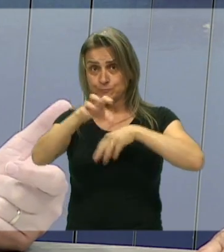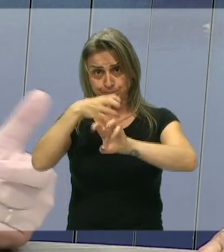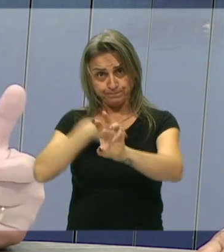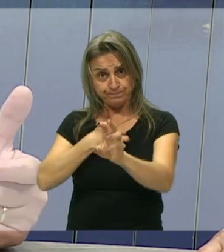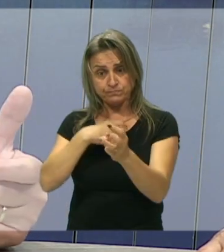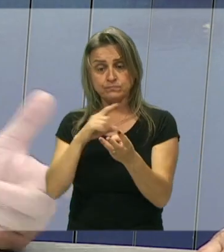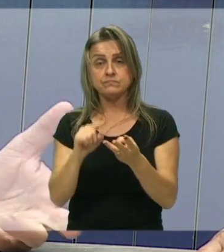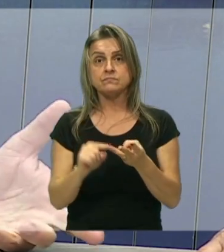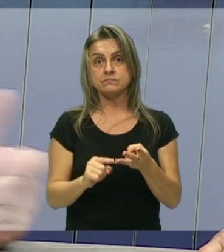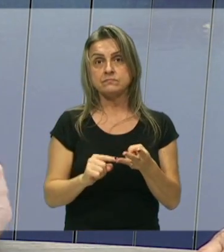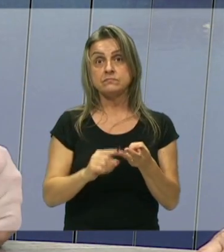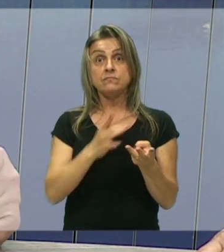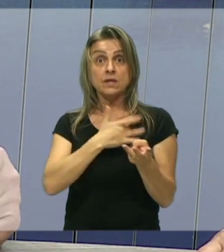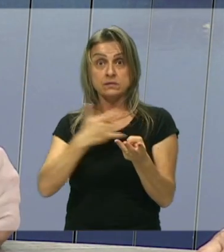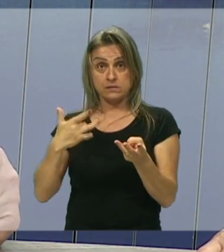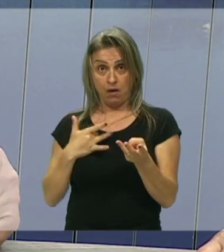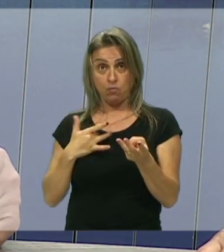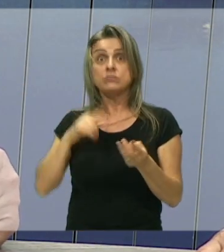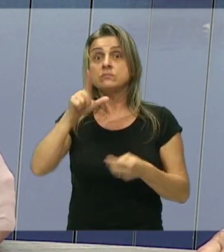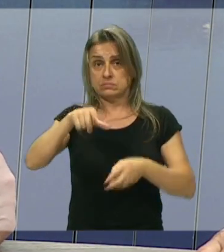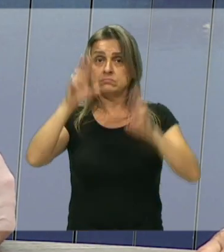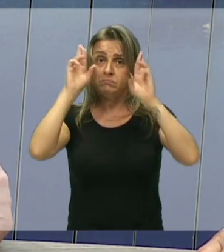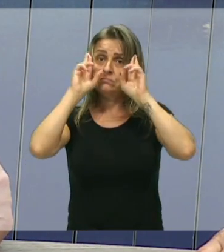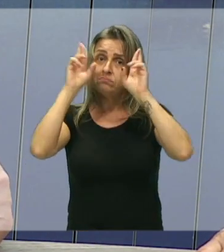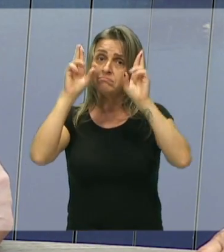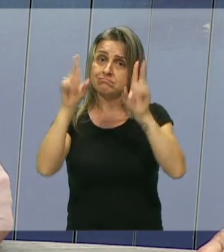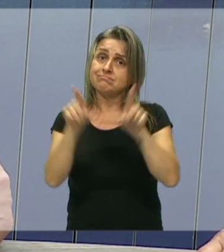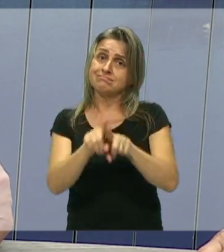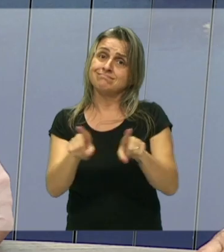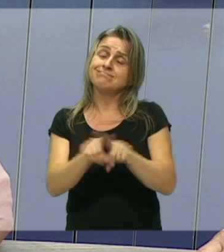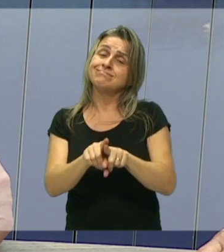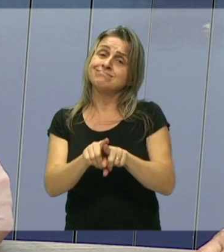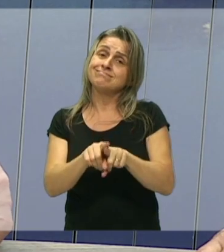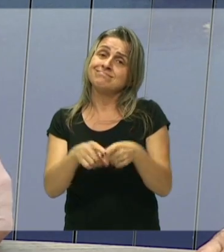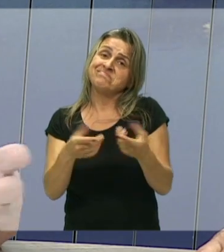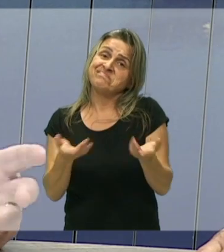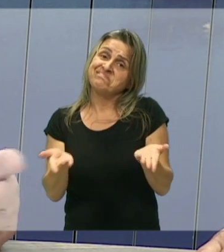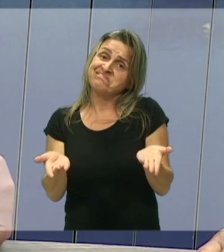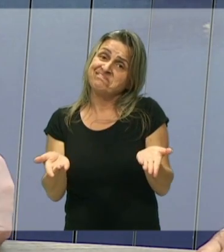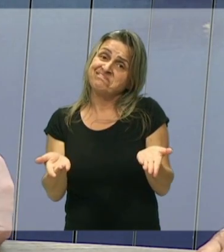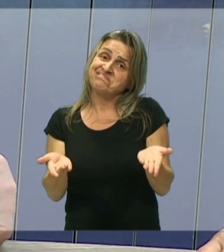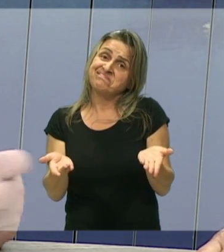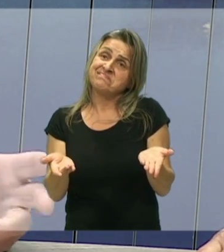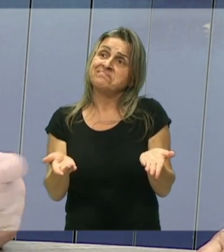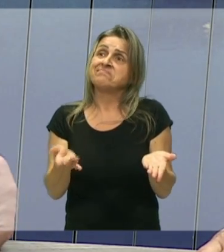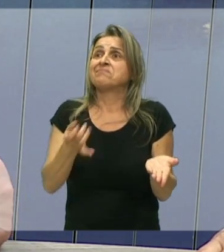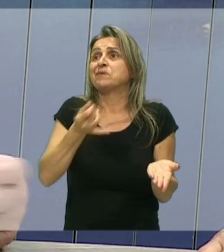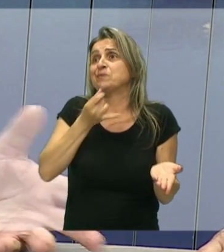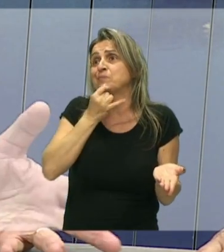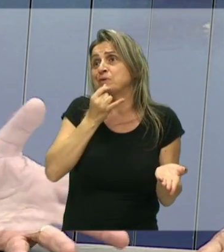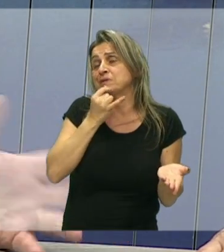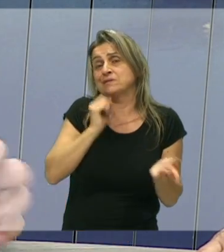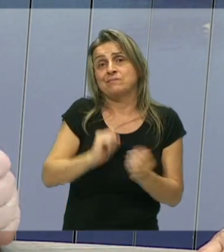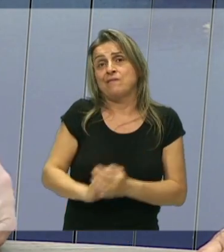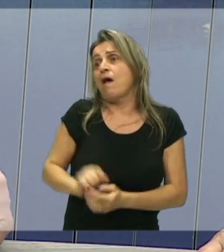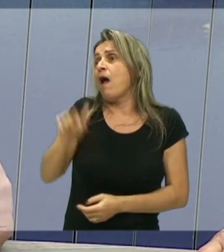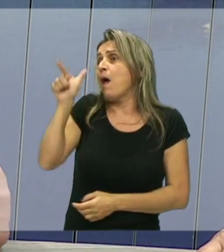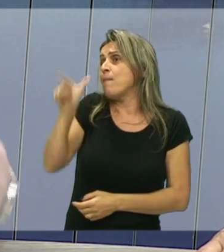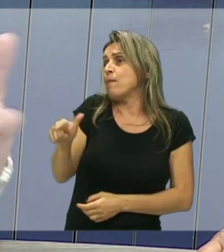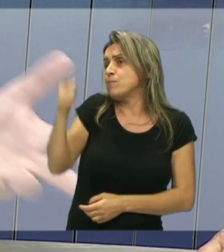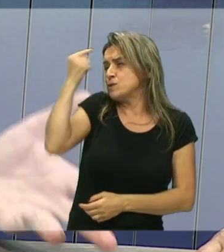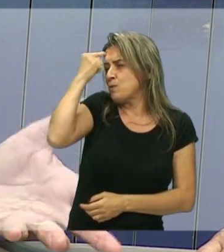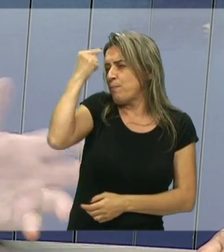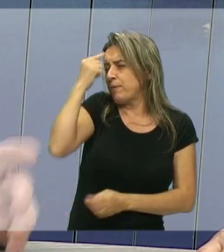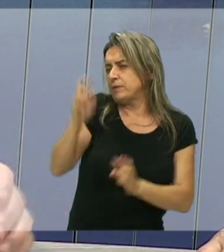Porque saúde também é respeito. Não adianta você não... porque uma determinada pessoa não pensa exatamente como você quer ou não